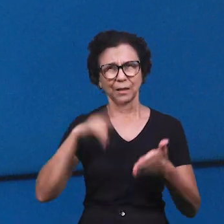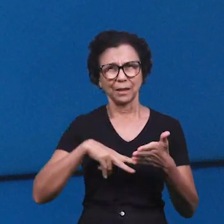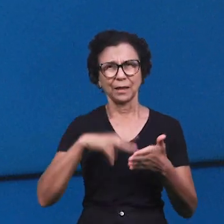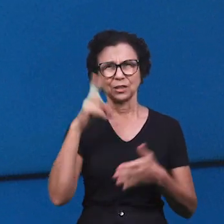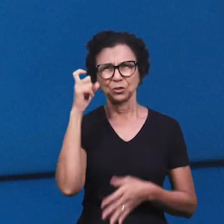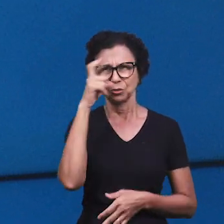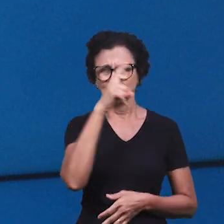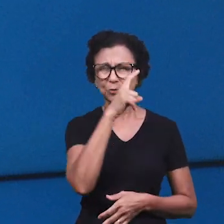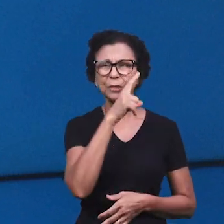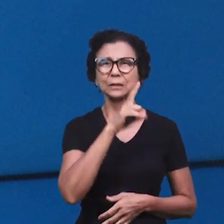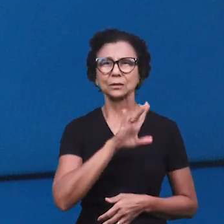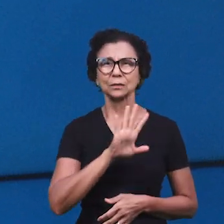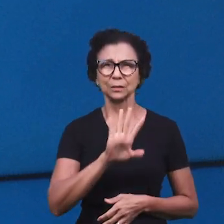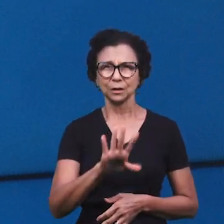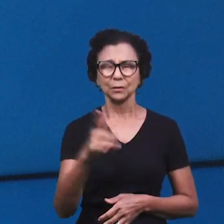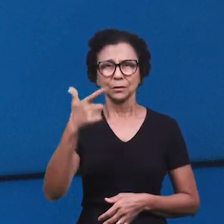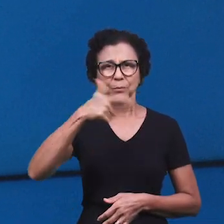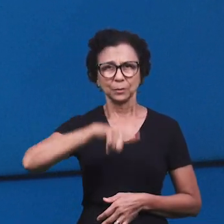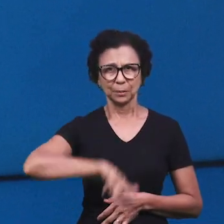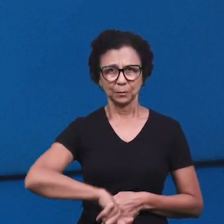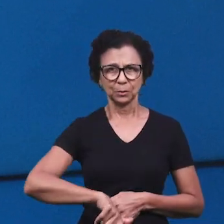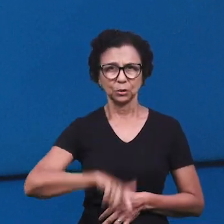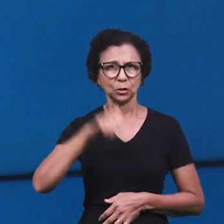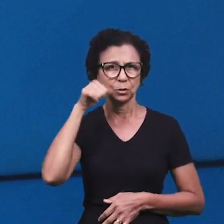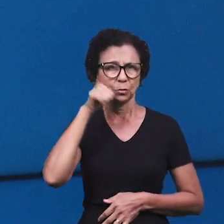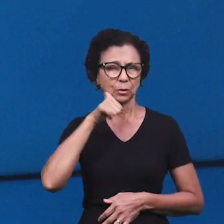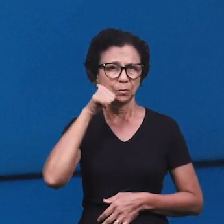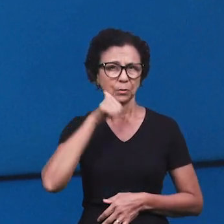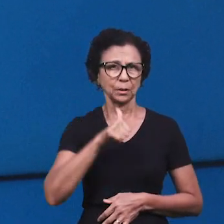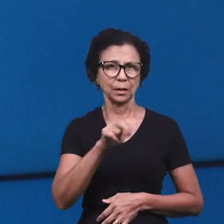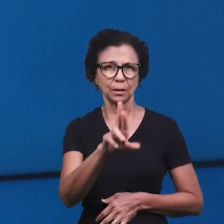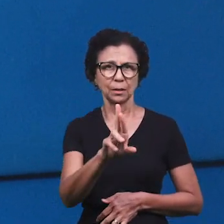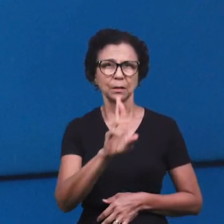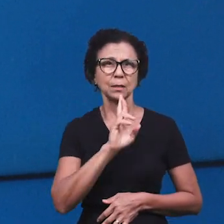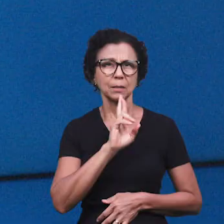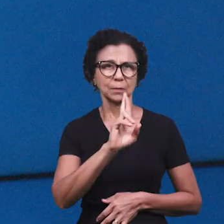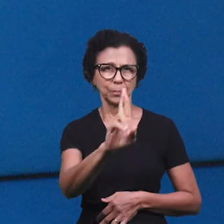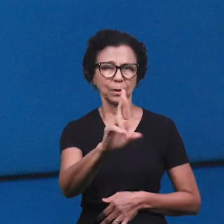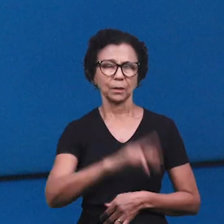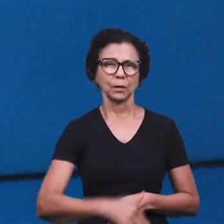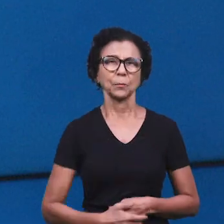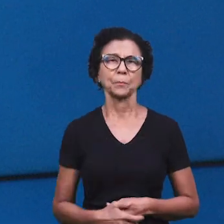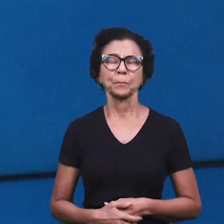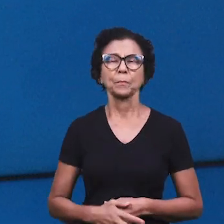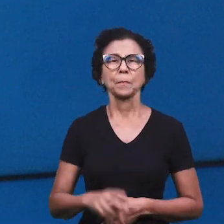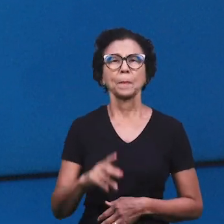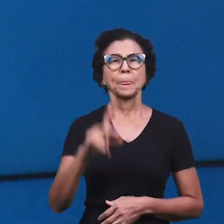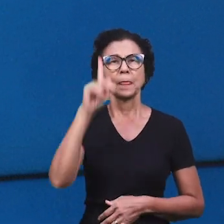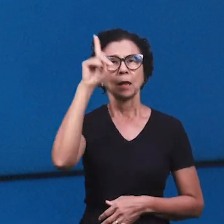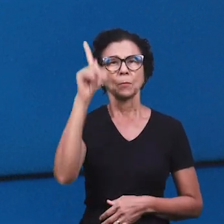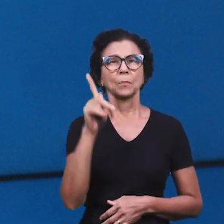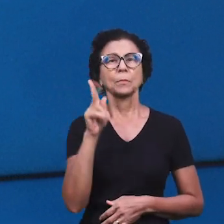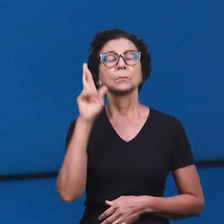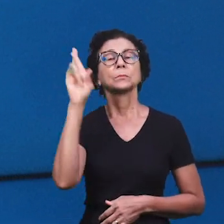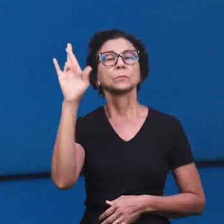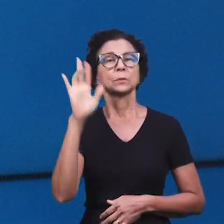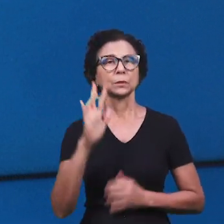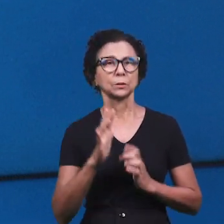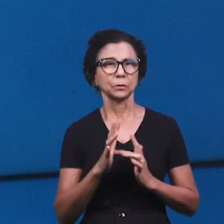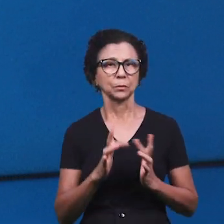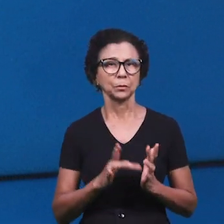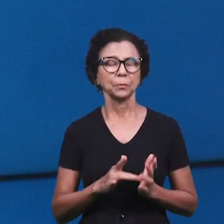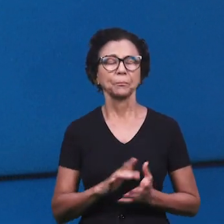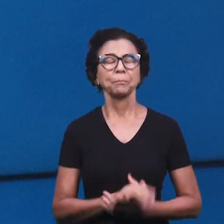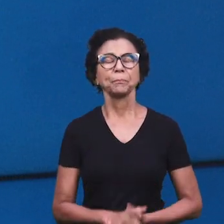então repetir aqui o que a irmã Yulia ela respondeu. Ela disse o seguinte, a paz de Deus, ou a paz do Senhor, né?